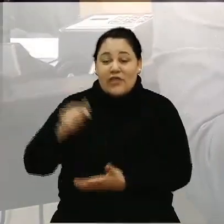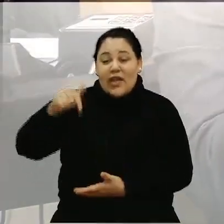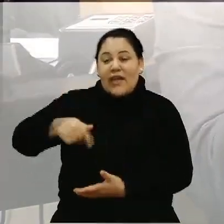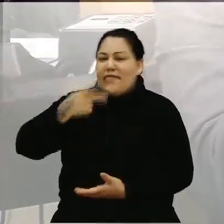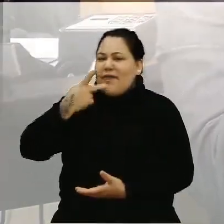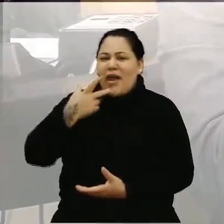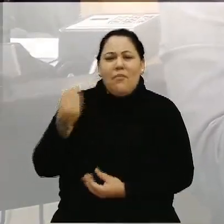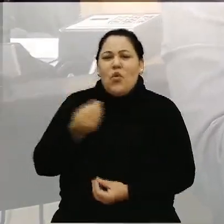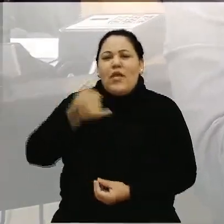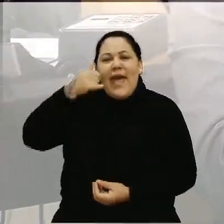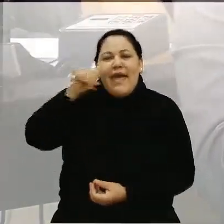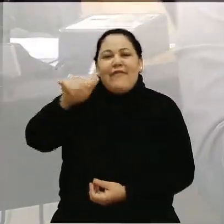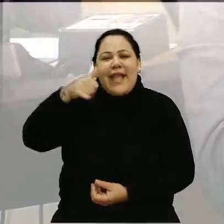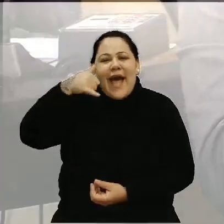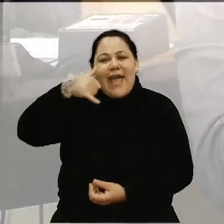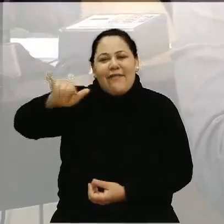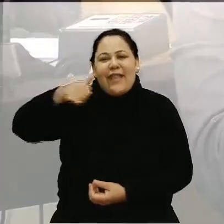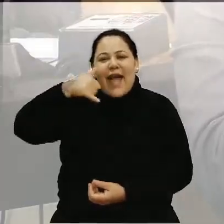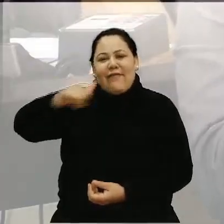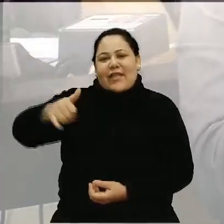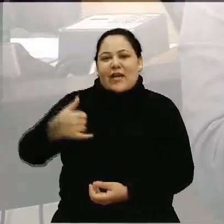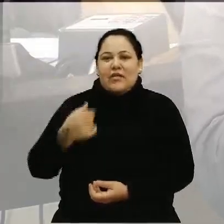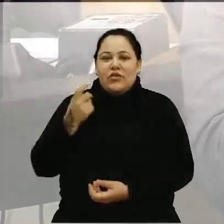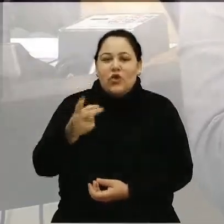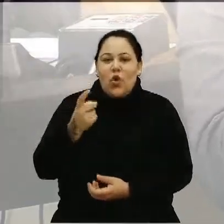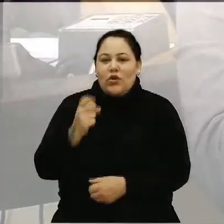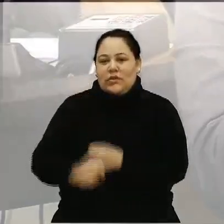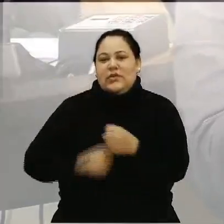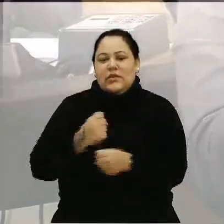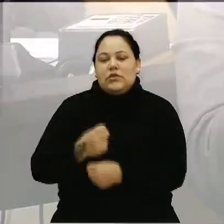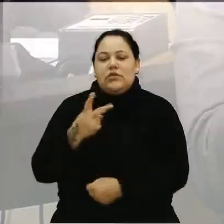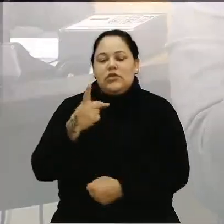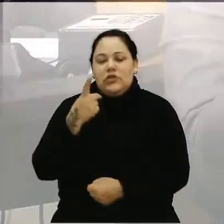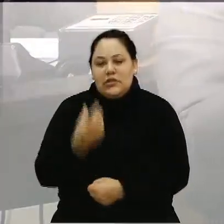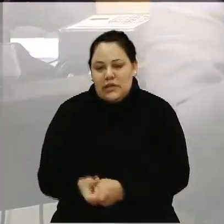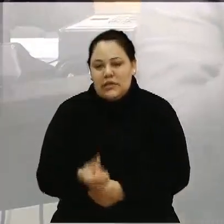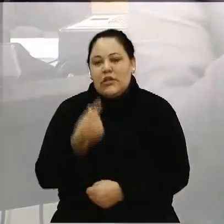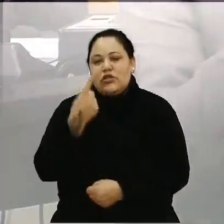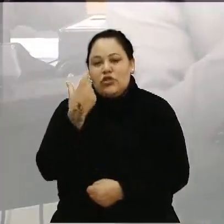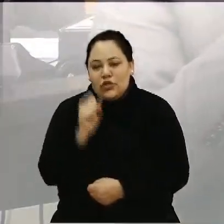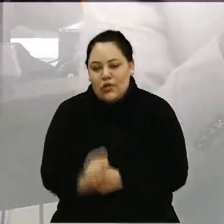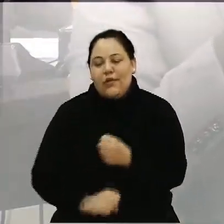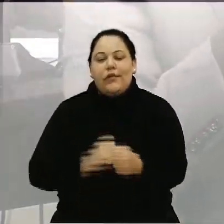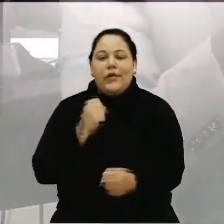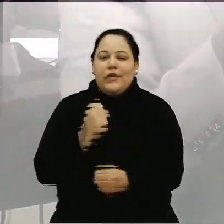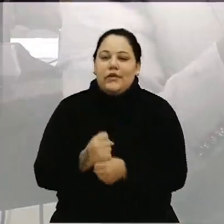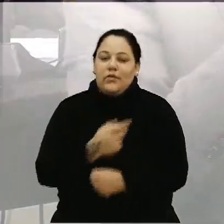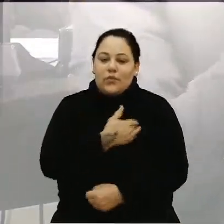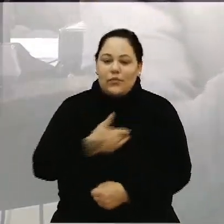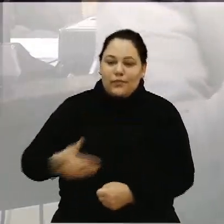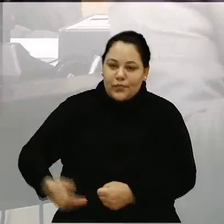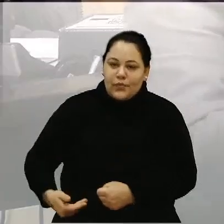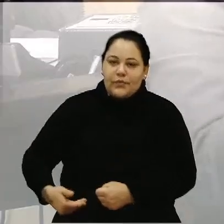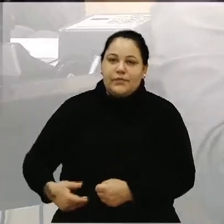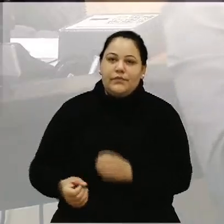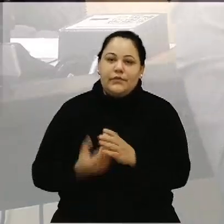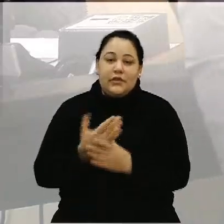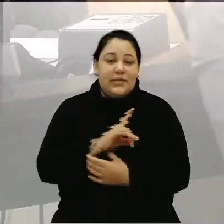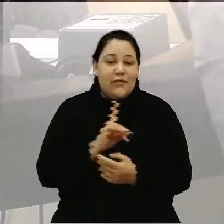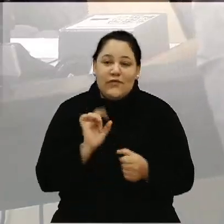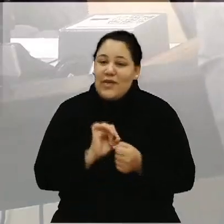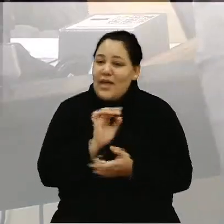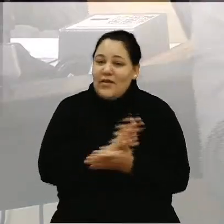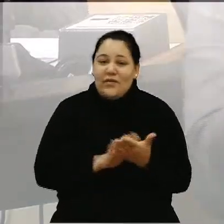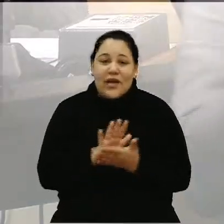prevenção. 12 anos, 18 anos, 16 anos, políticas públicas de prevenção não foram feitas